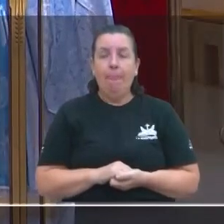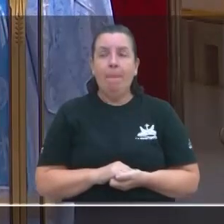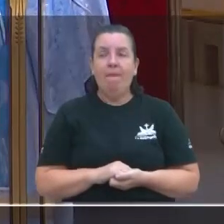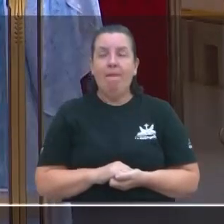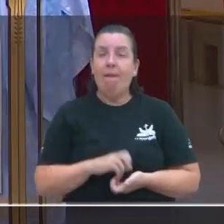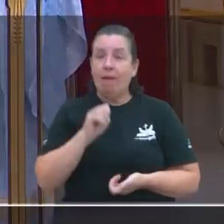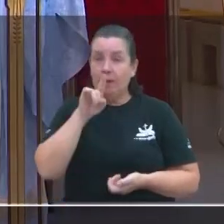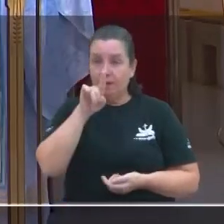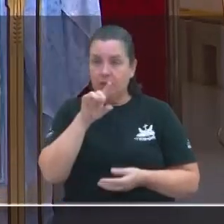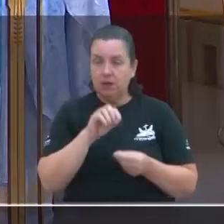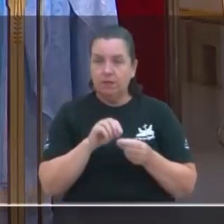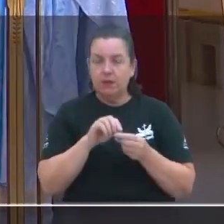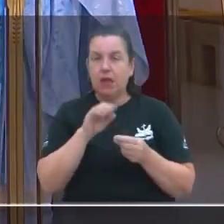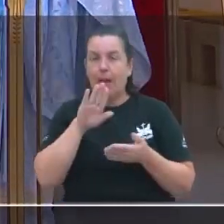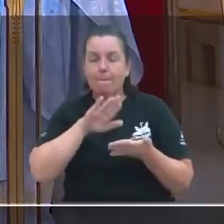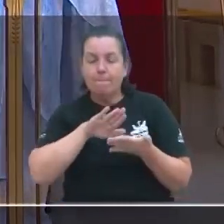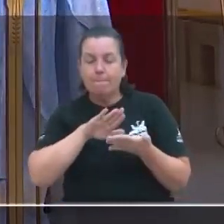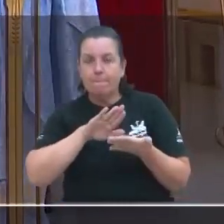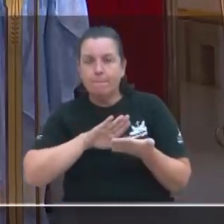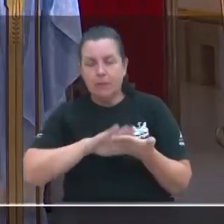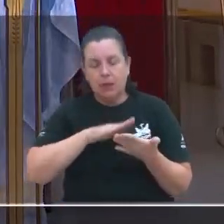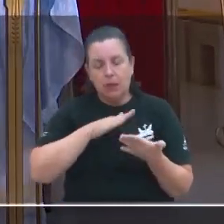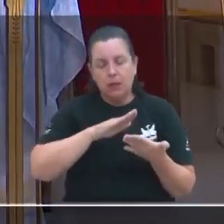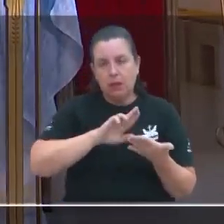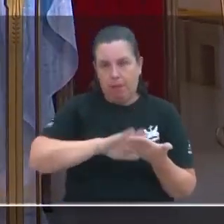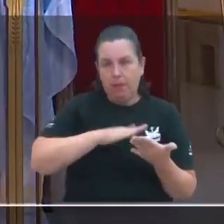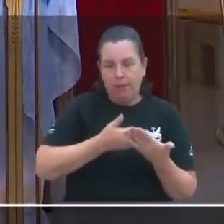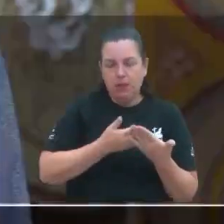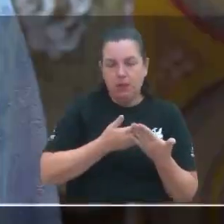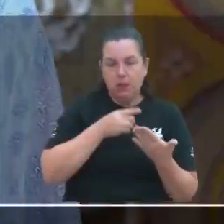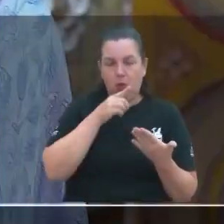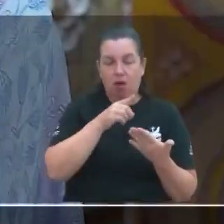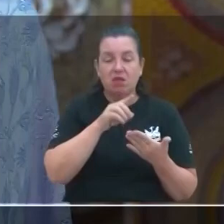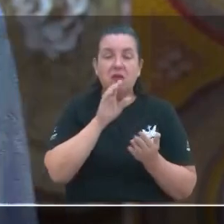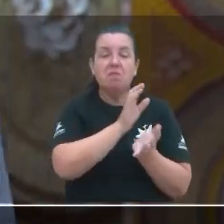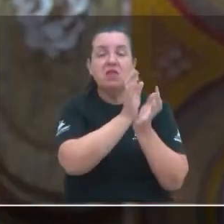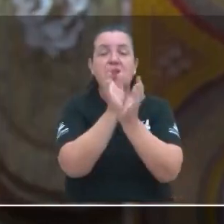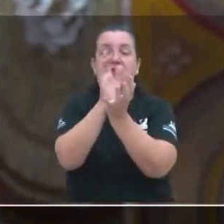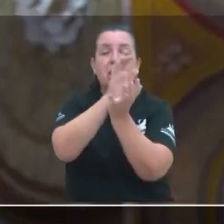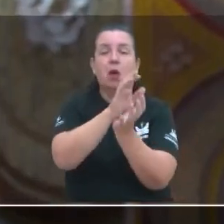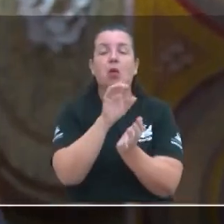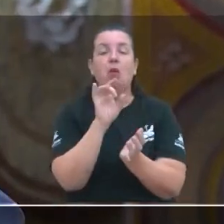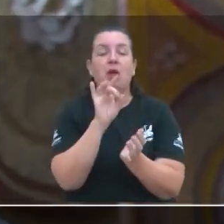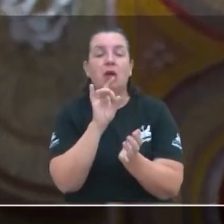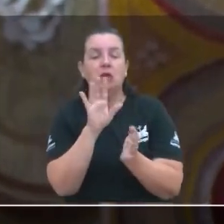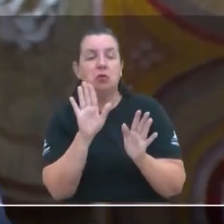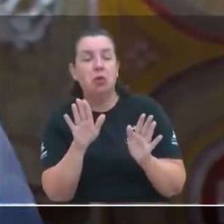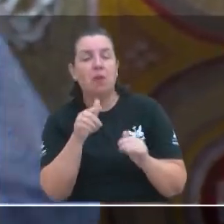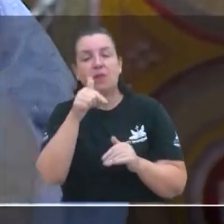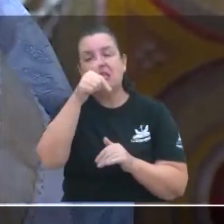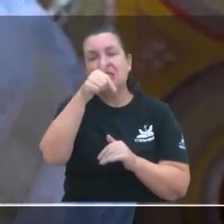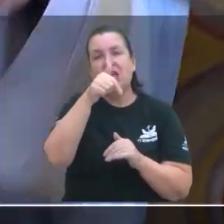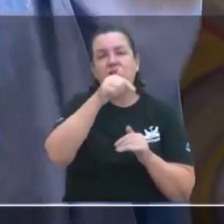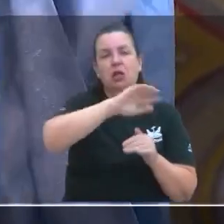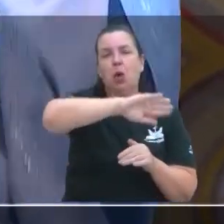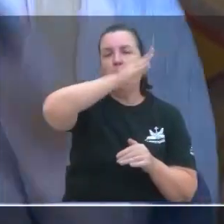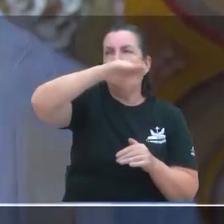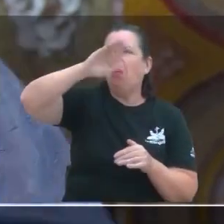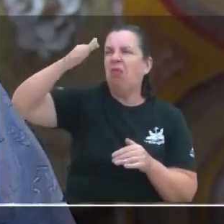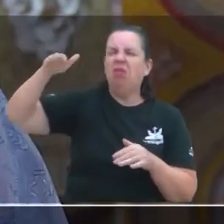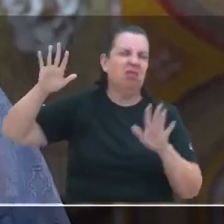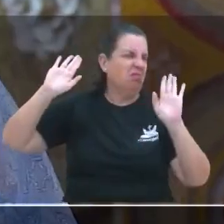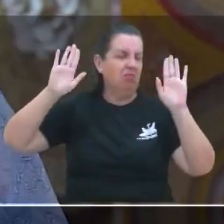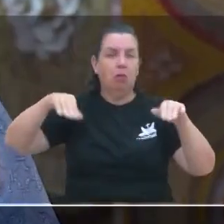Se você fizer uma interpretação e disser, não, este dragão era Nero e eram as sete colinas, pode